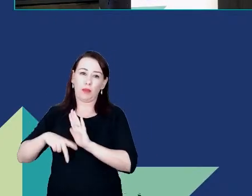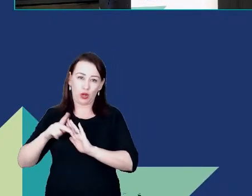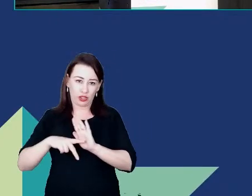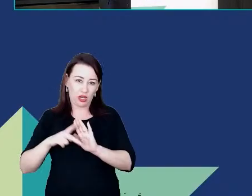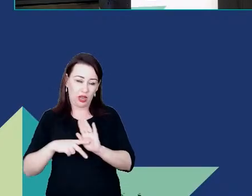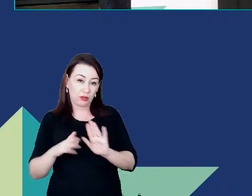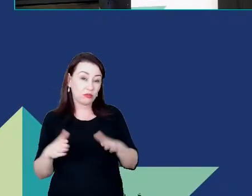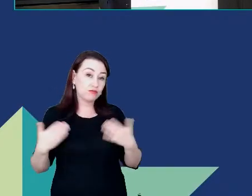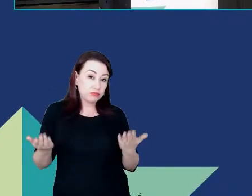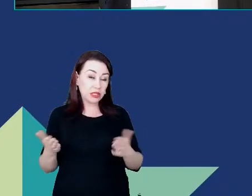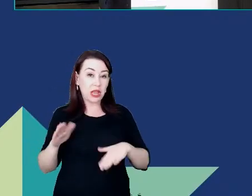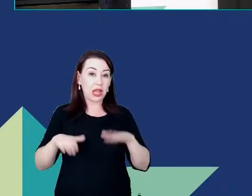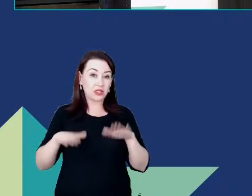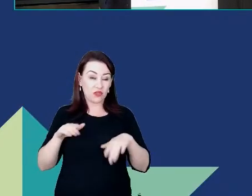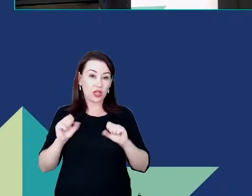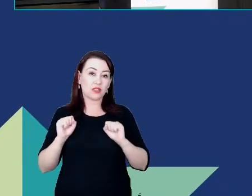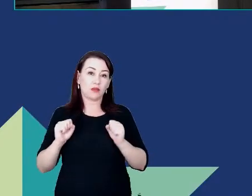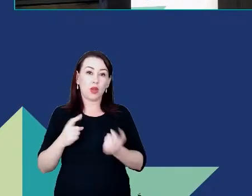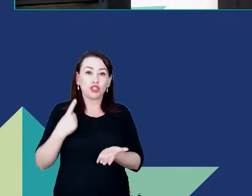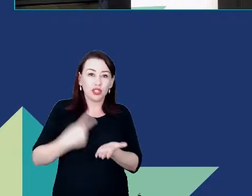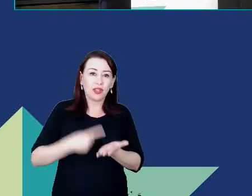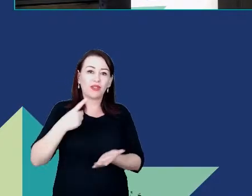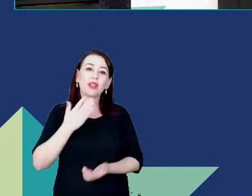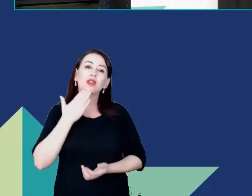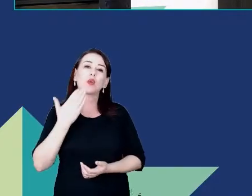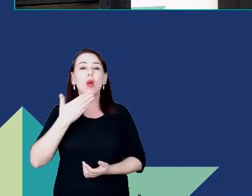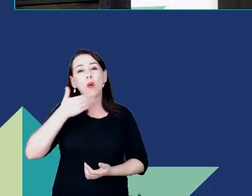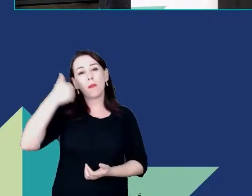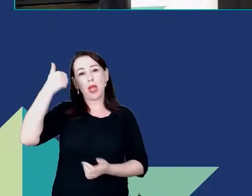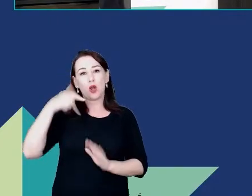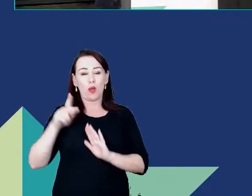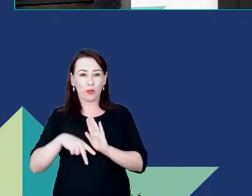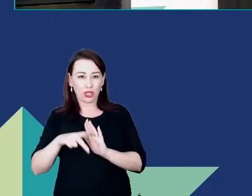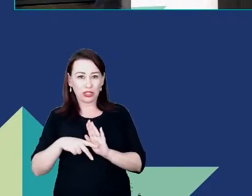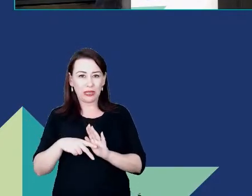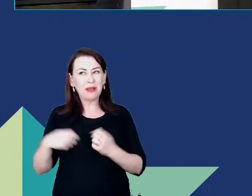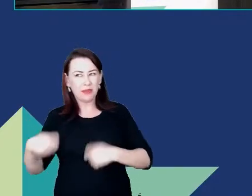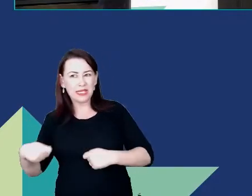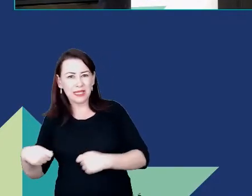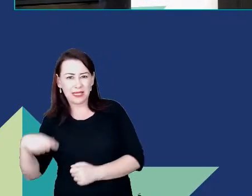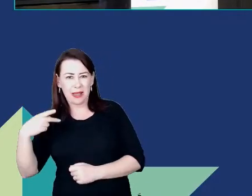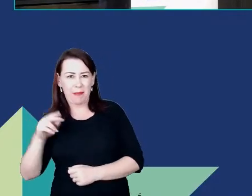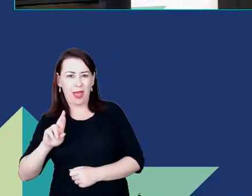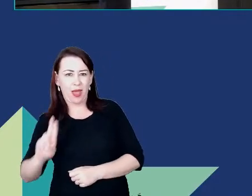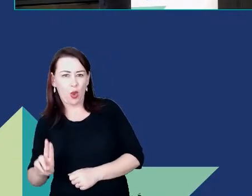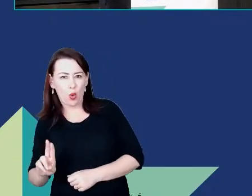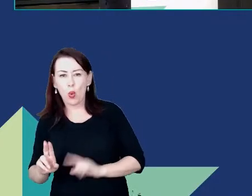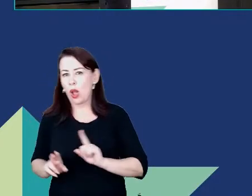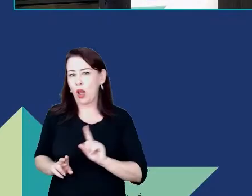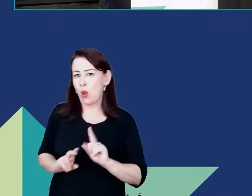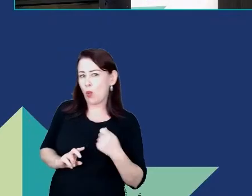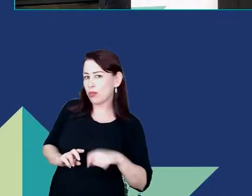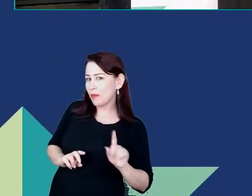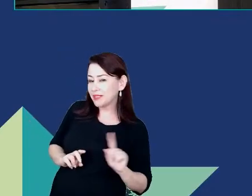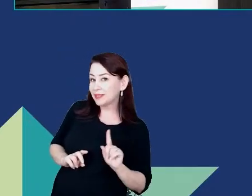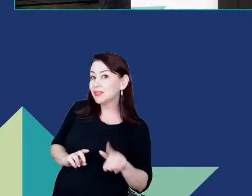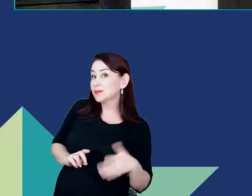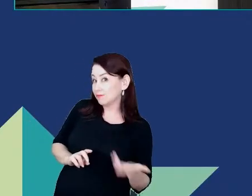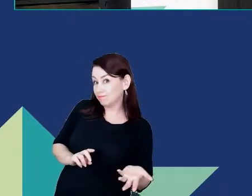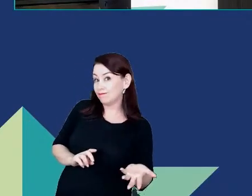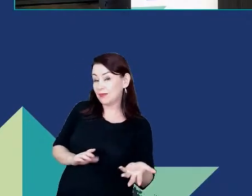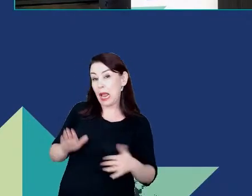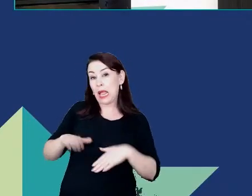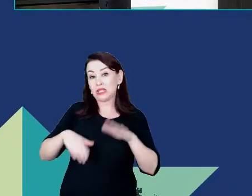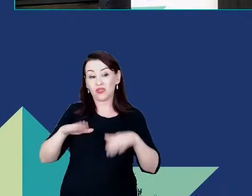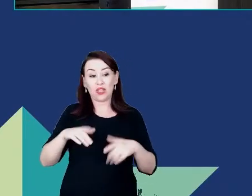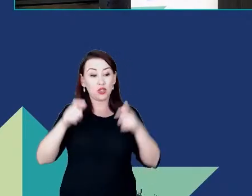repente, definir qual vai ser o melhor projeto. Eu preciso de uma PRU? Não preciso. Uma zona estruturante, uma zona confinada já é o suficiente para determinados tipos